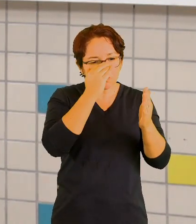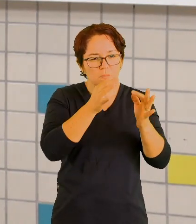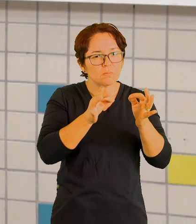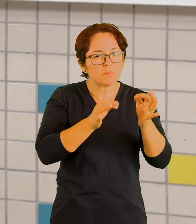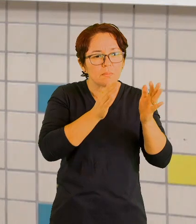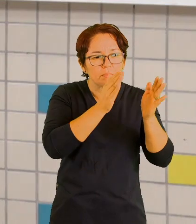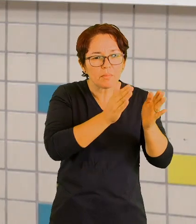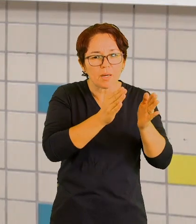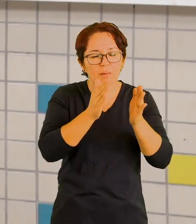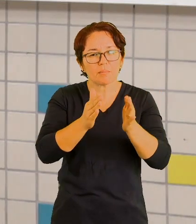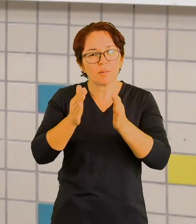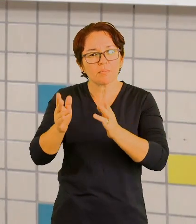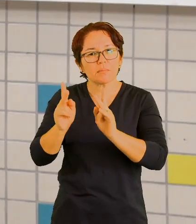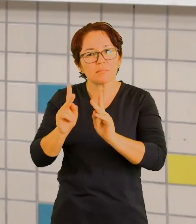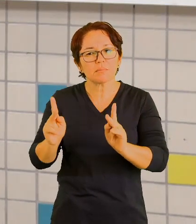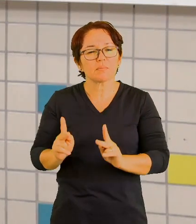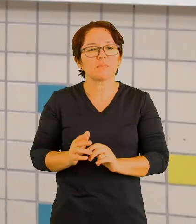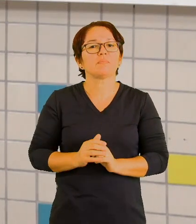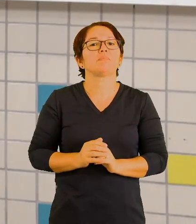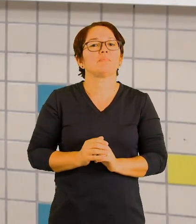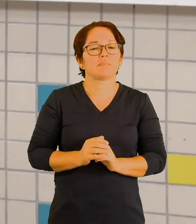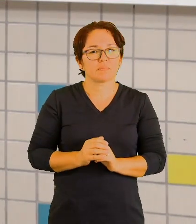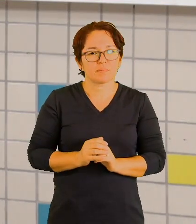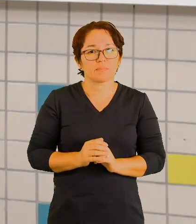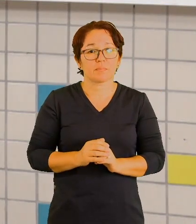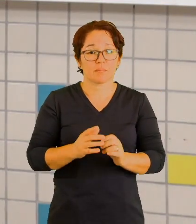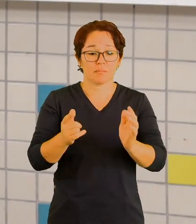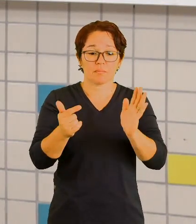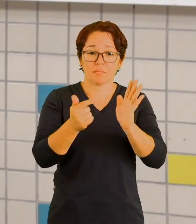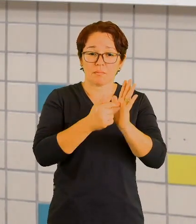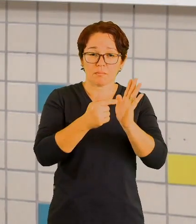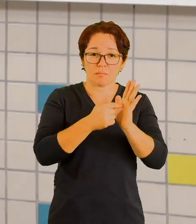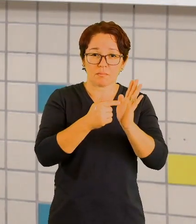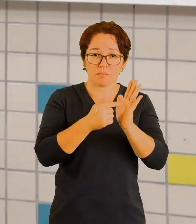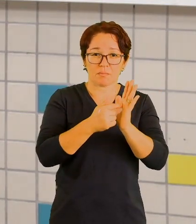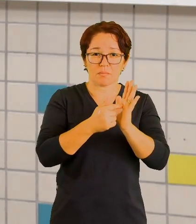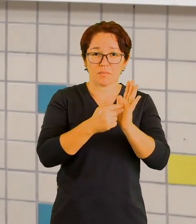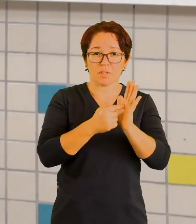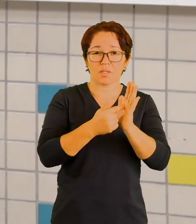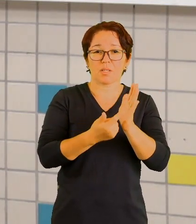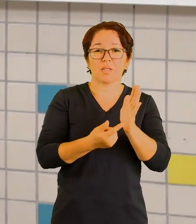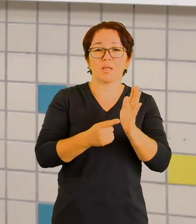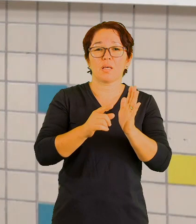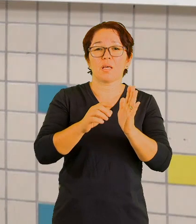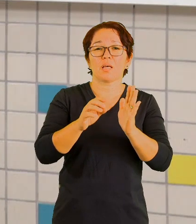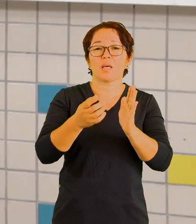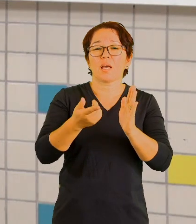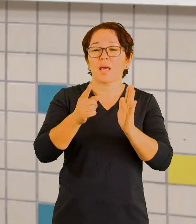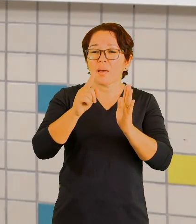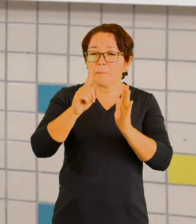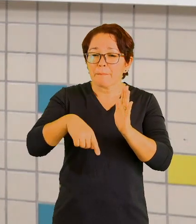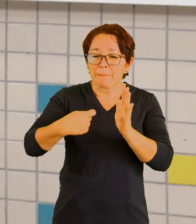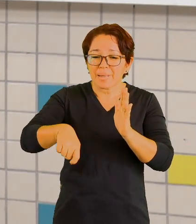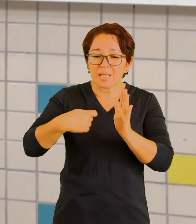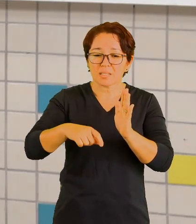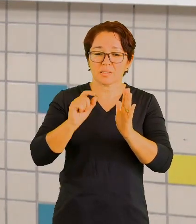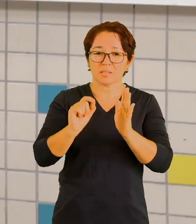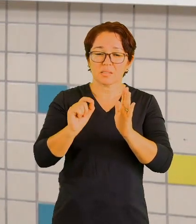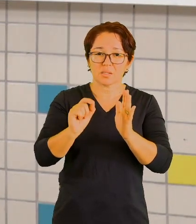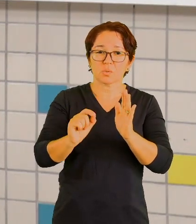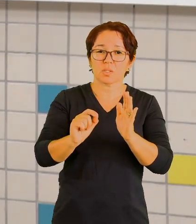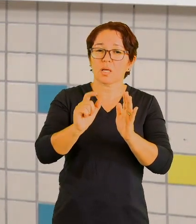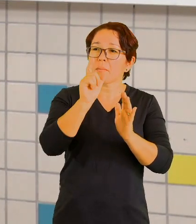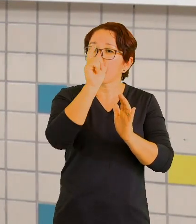Qual é a linguagem utilizada? A linguagem formal, porque é uma linguagem